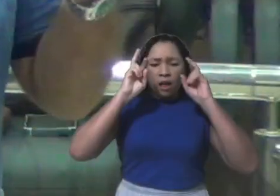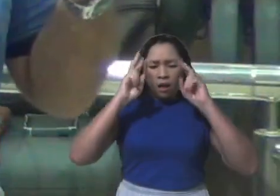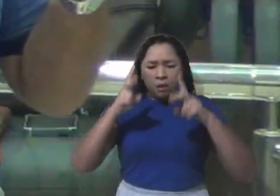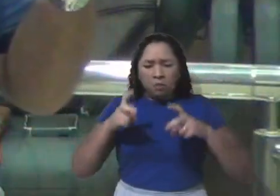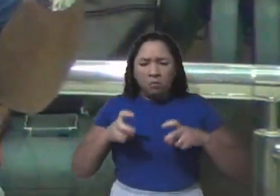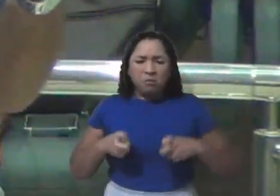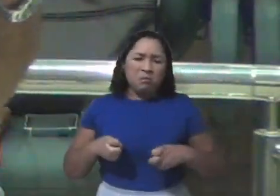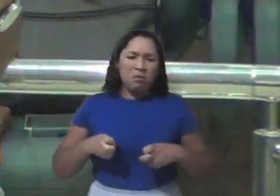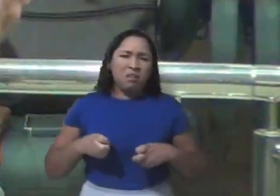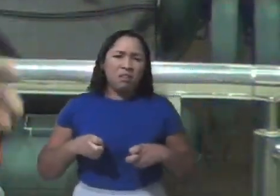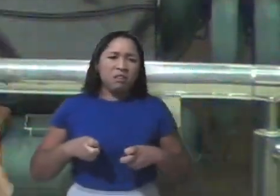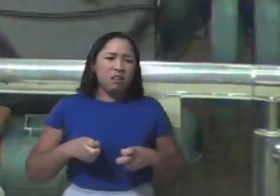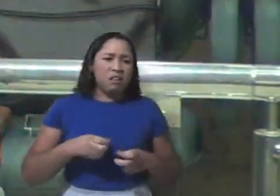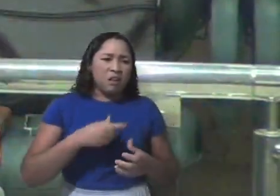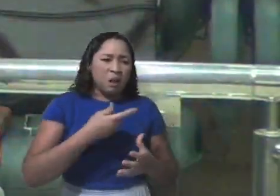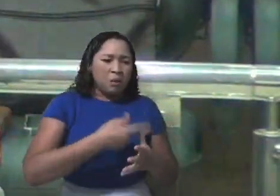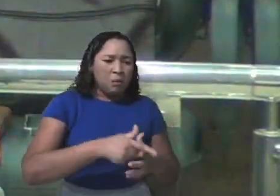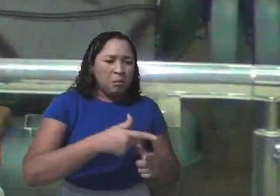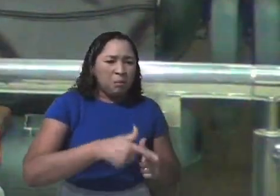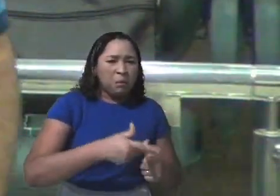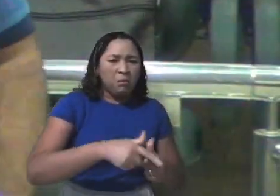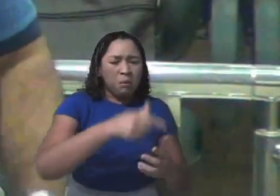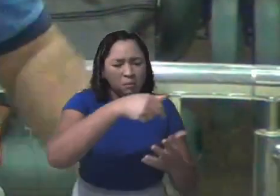que o passado,